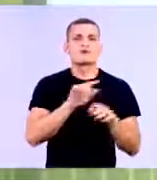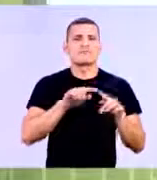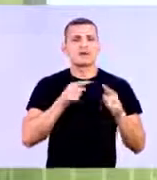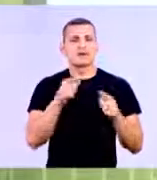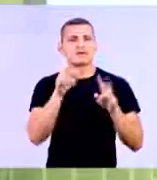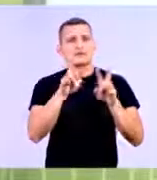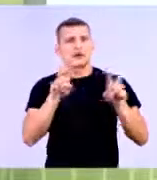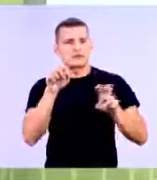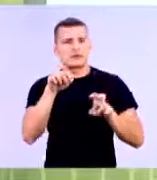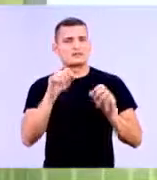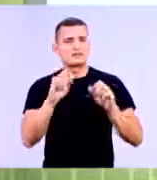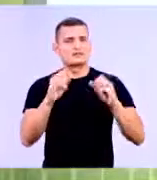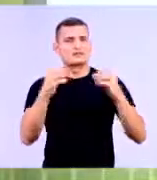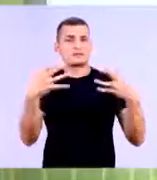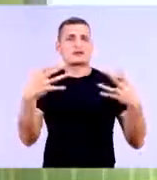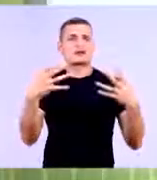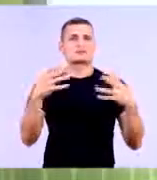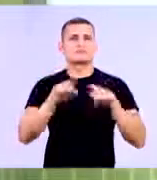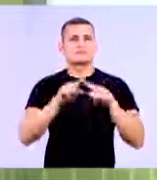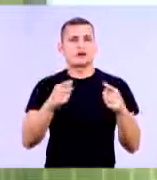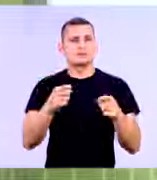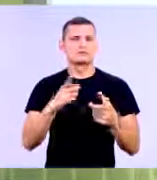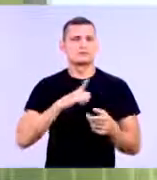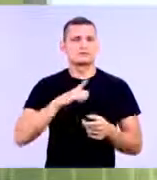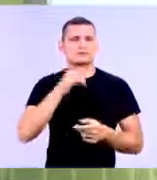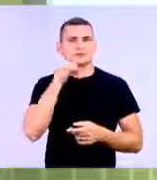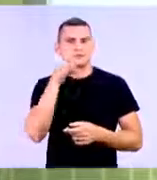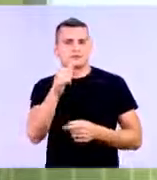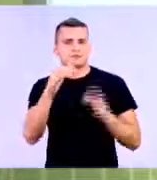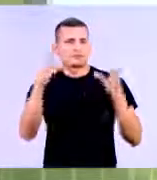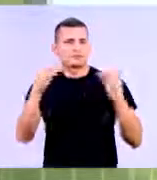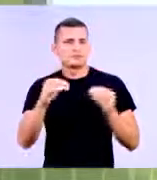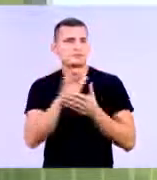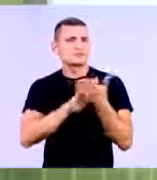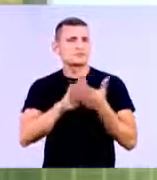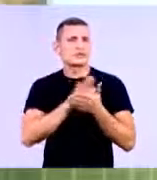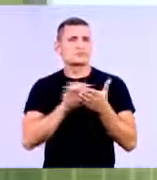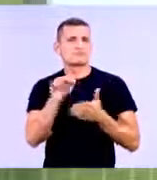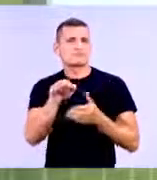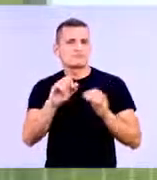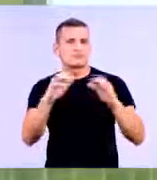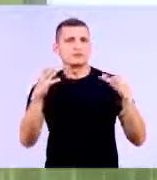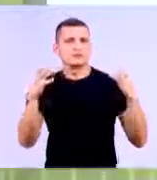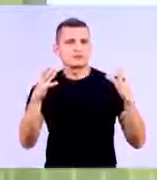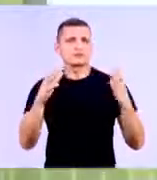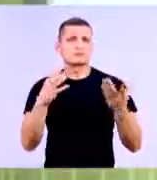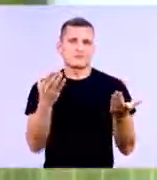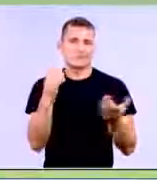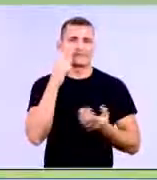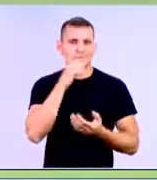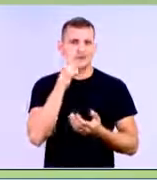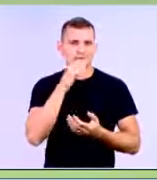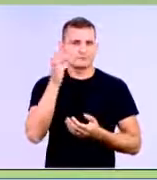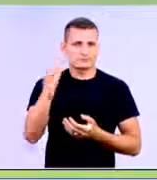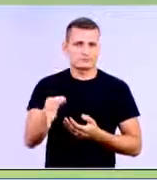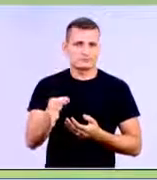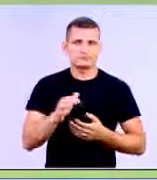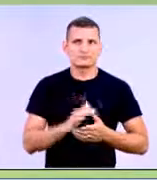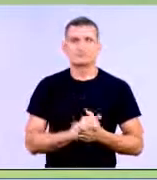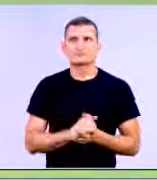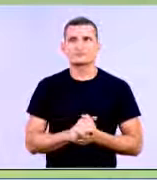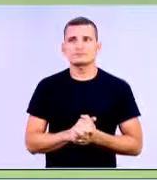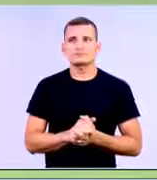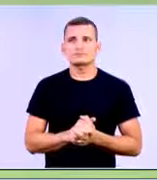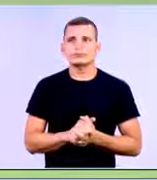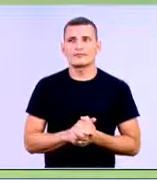máquina era para estar ligada, só que teve uma queda de energia e ninguém ligou. Tá. São falhas, certo? A ausência